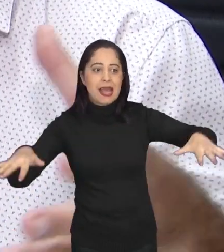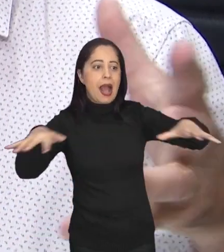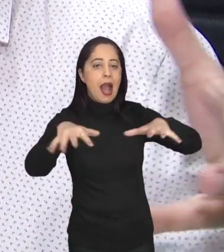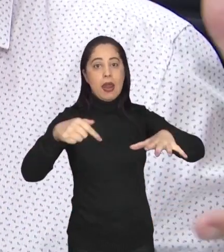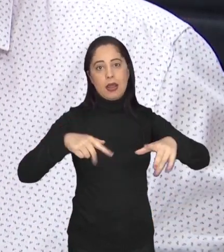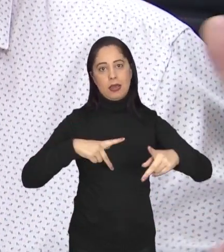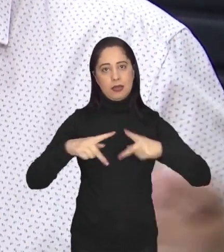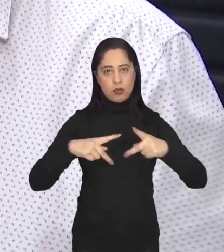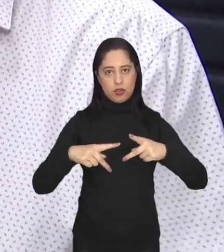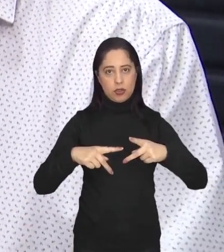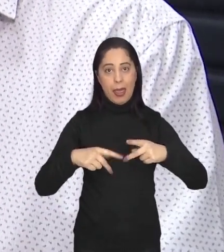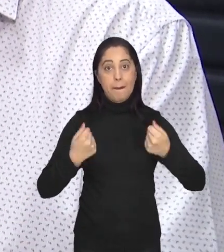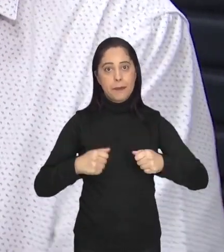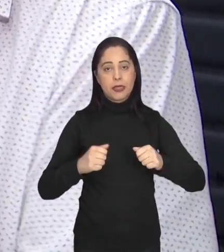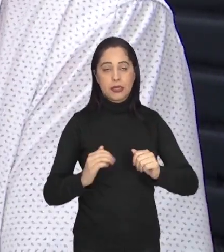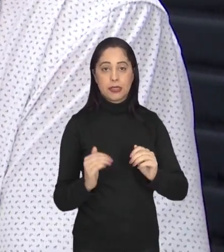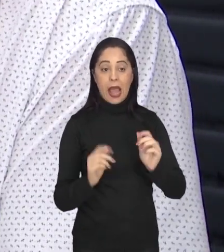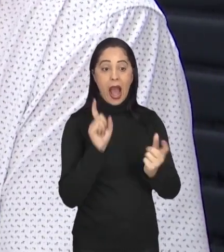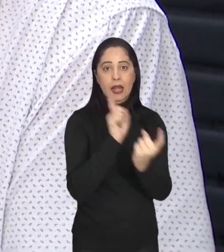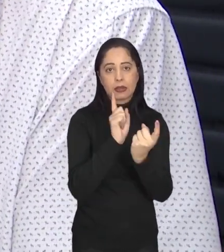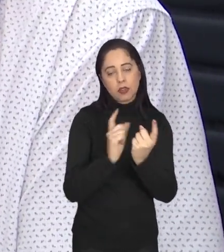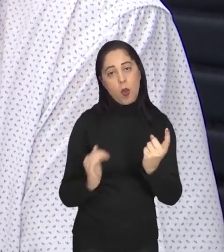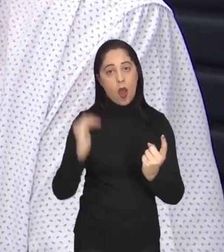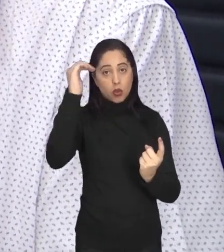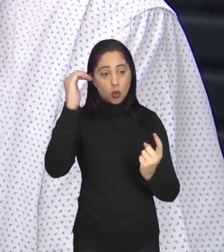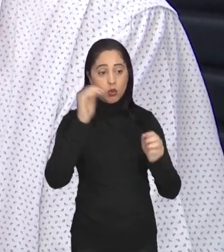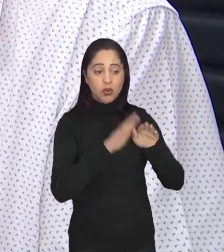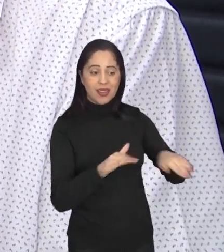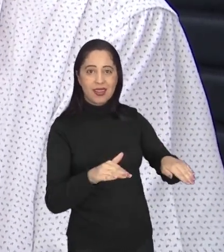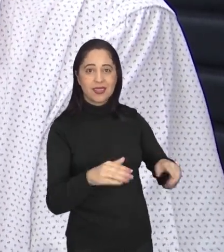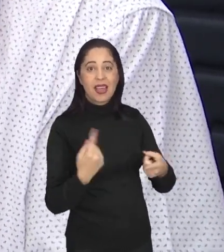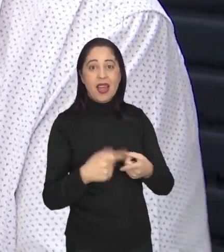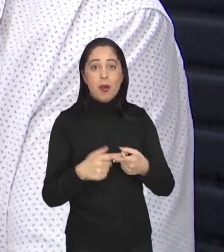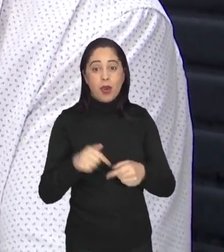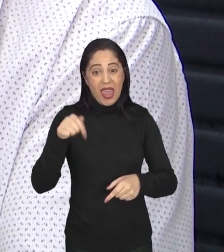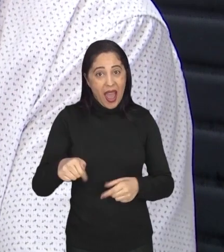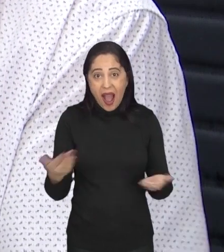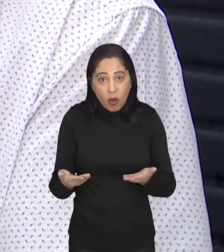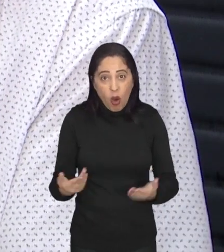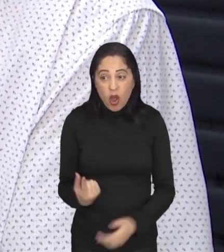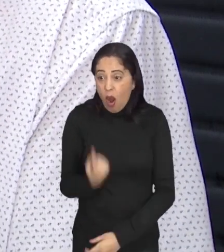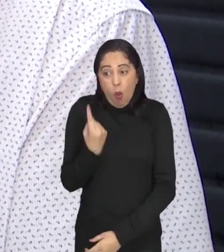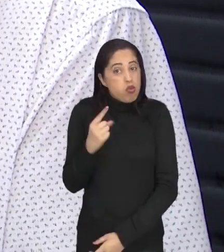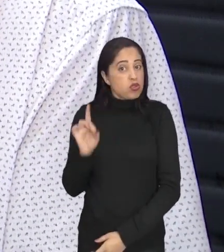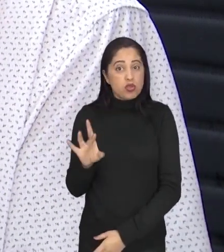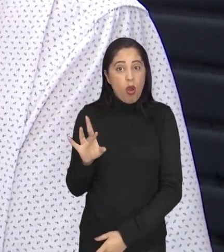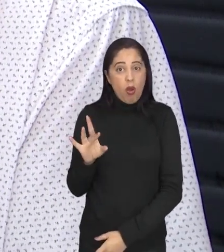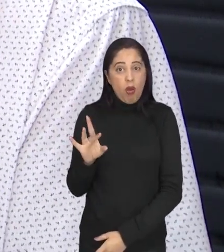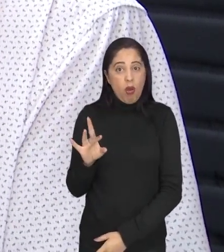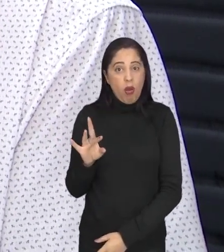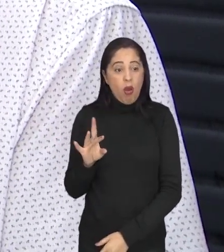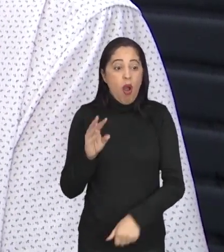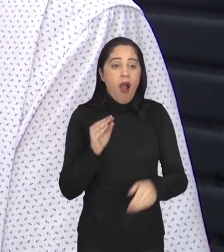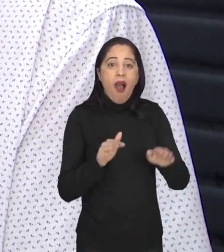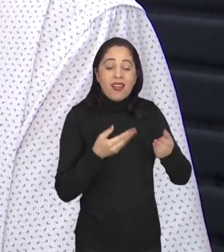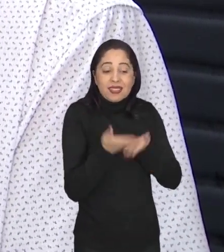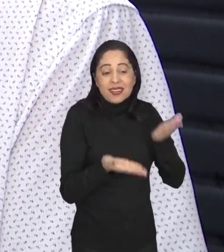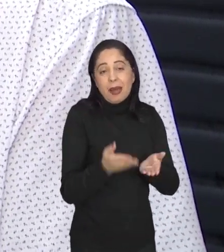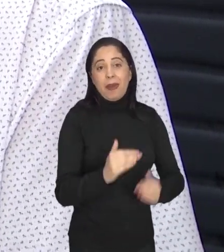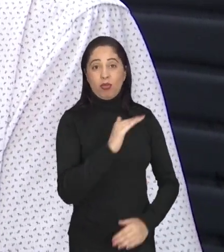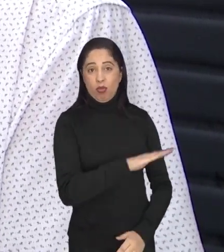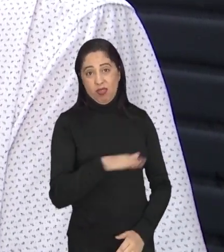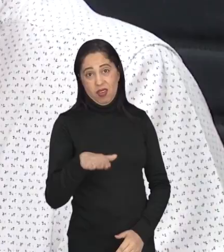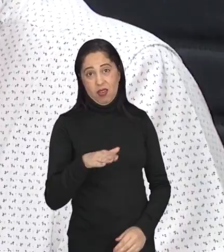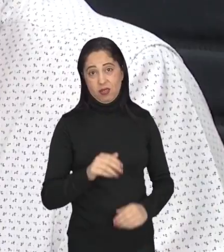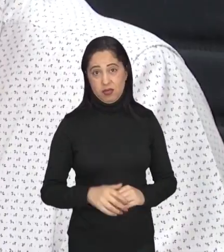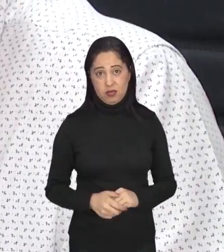para várias regiões e também o infantil, que hoje o município só consta com um CAPs infantil e a demanda do nosso CAPs